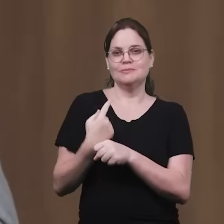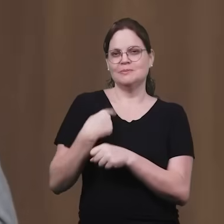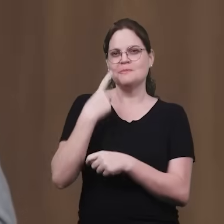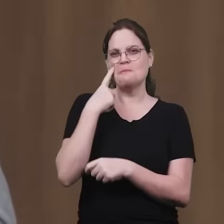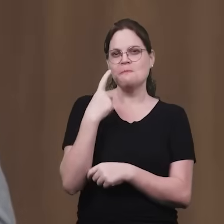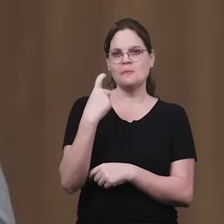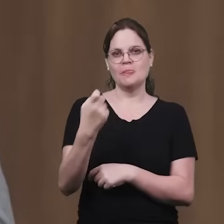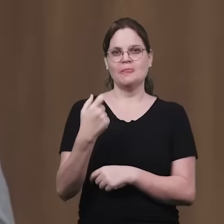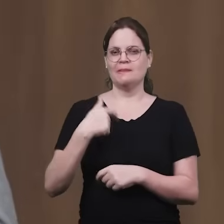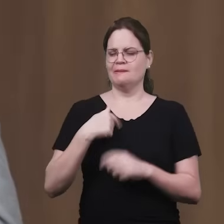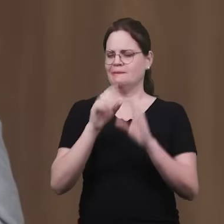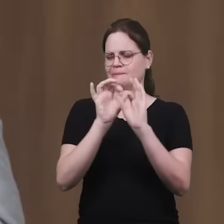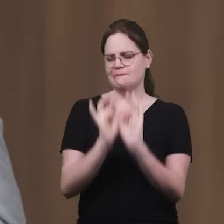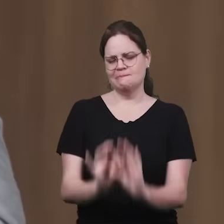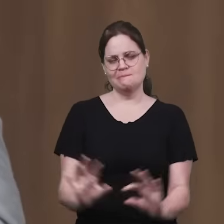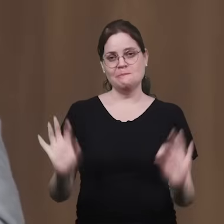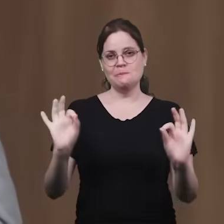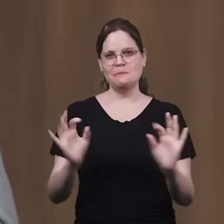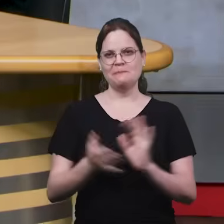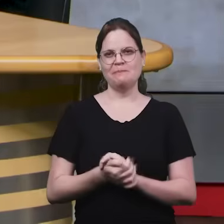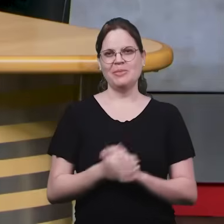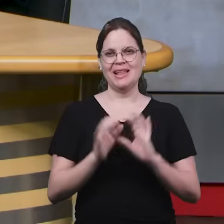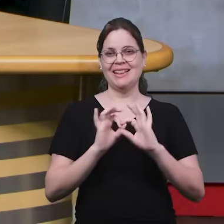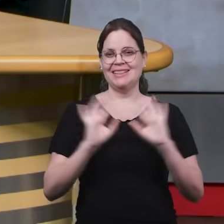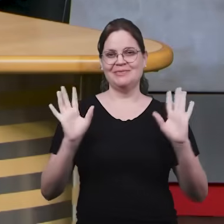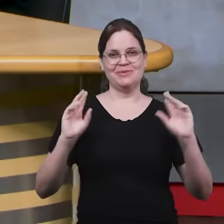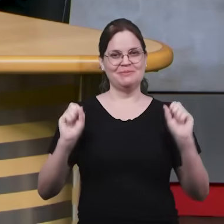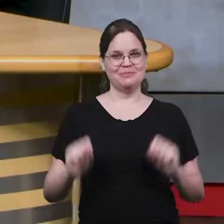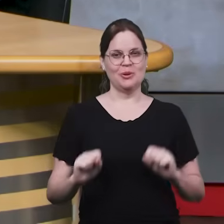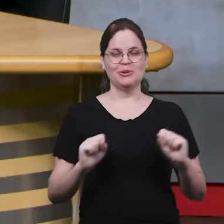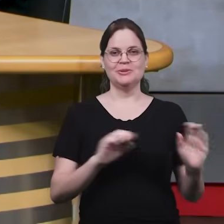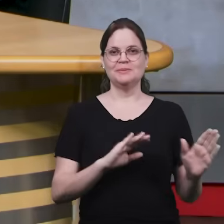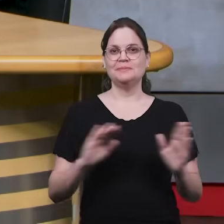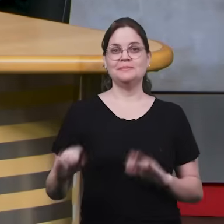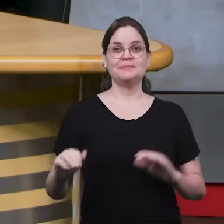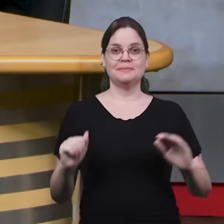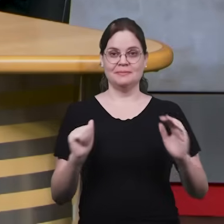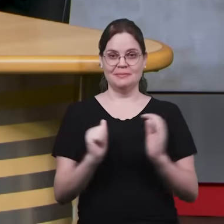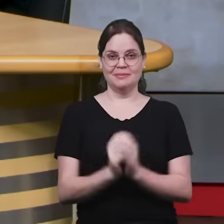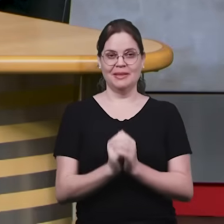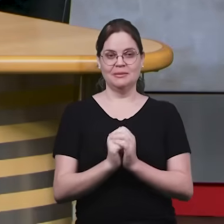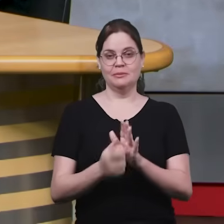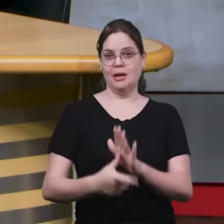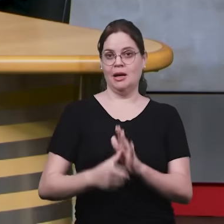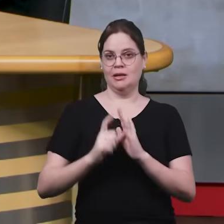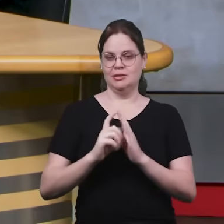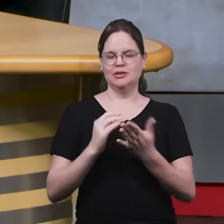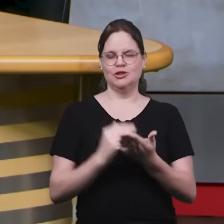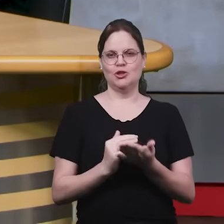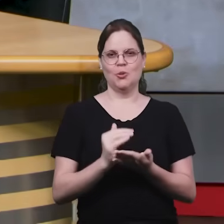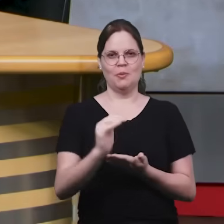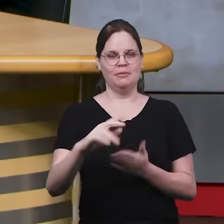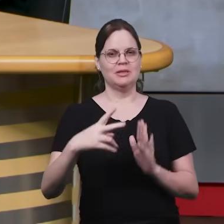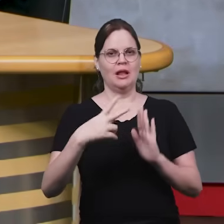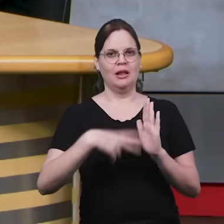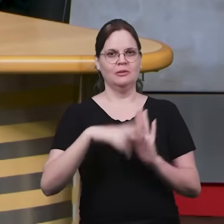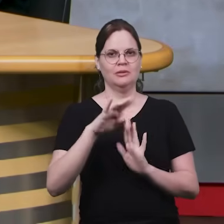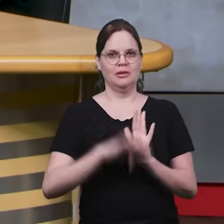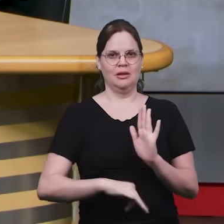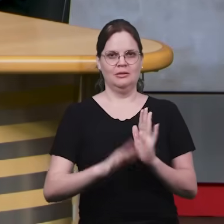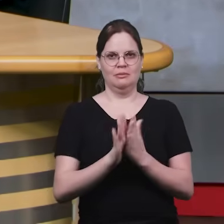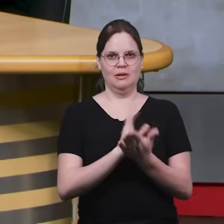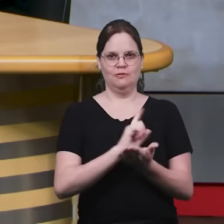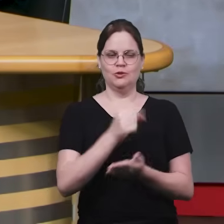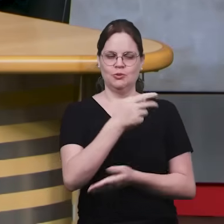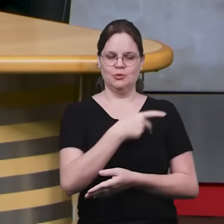muito interessante, estou à disposição. Amém. E antes de passar aqui a palavra para o pastor João Carlos, que vai citar um texto bíblico,